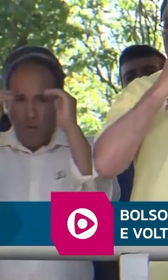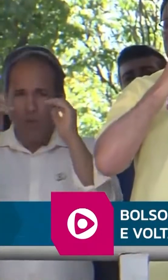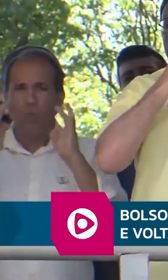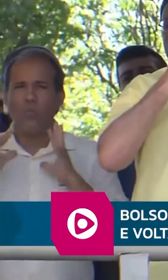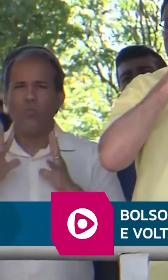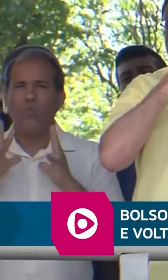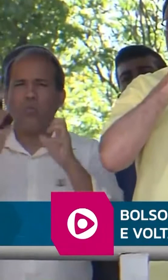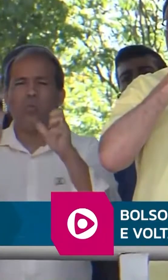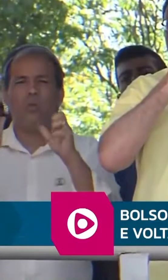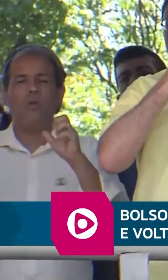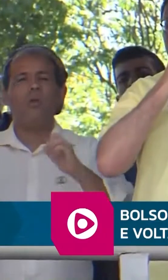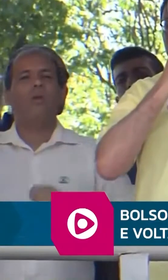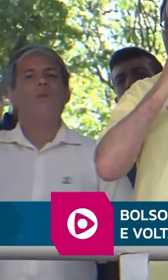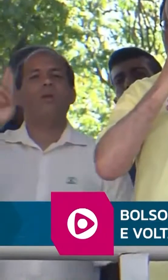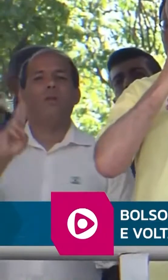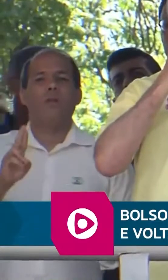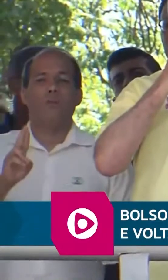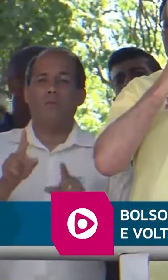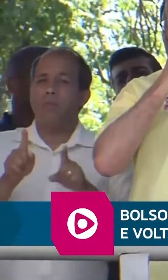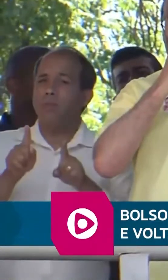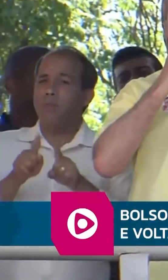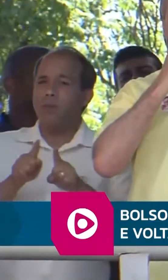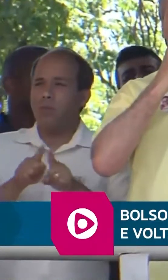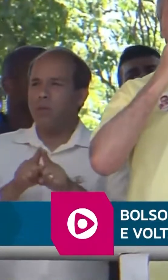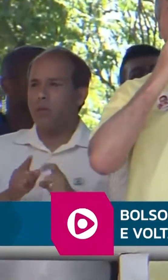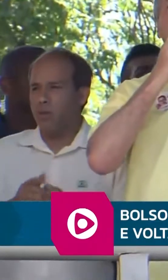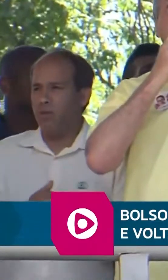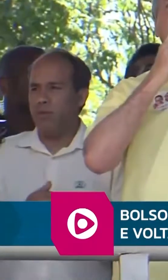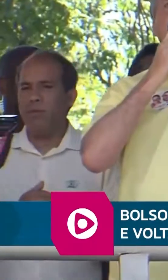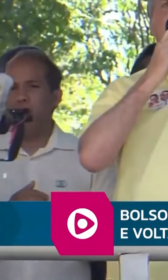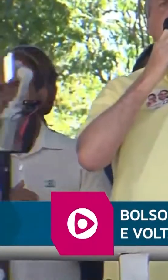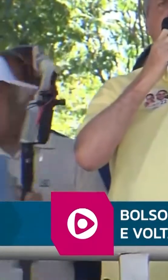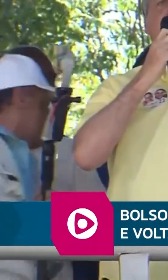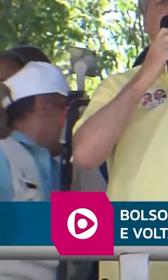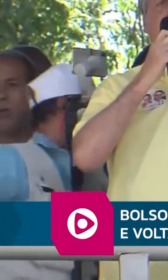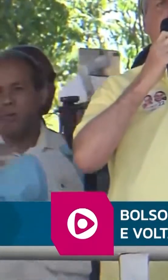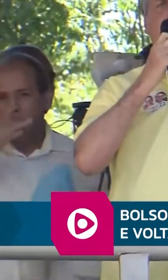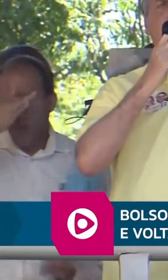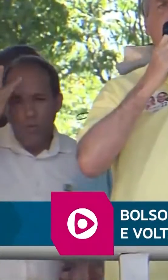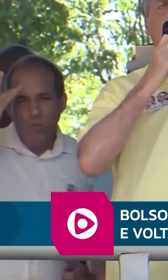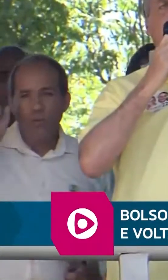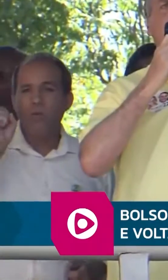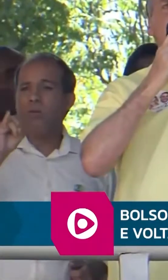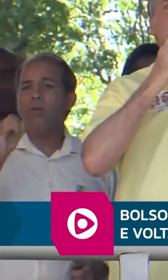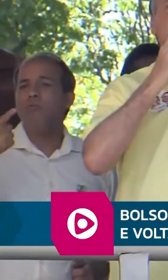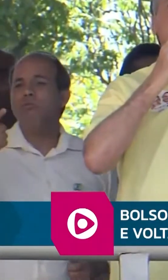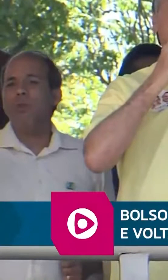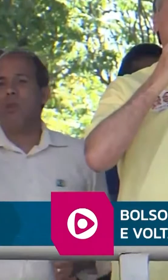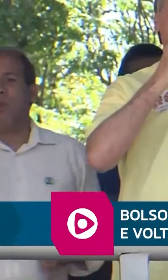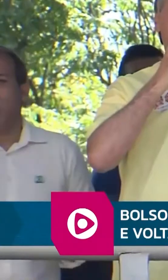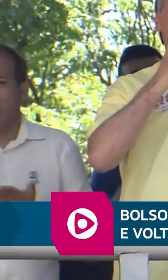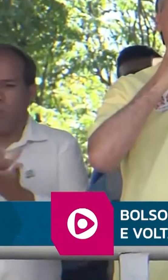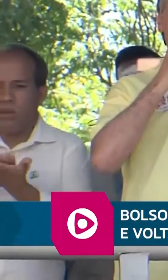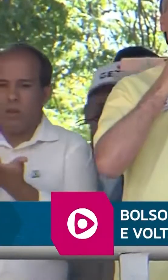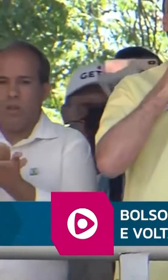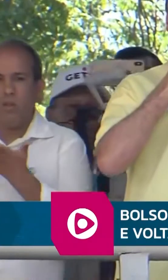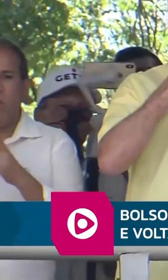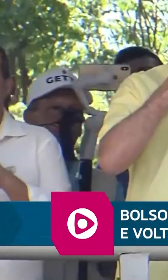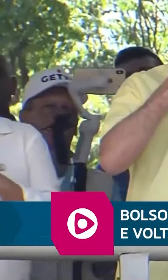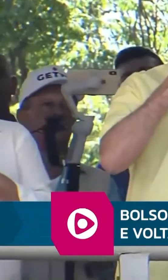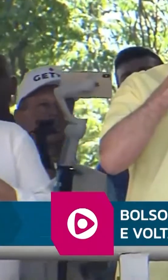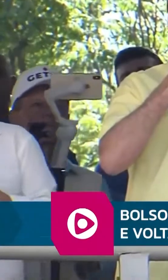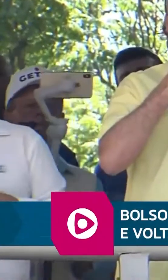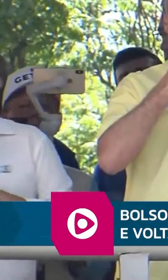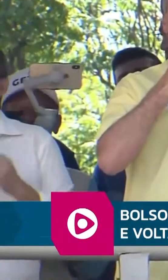todas as religiões, bem como aqueles que não tem religião nenhuma, porque nós respeitamos